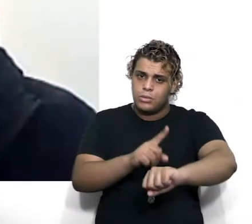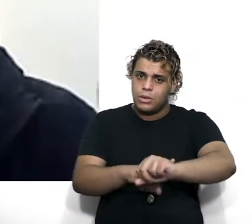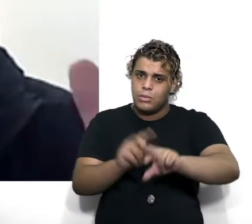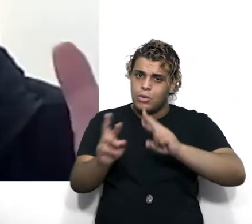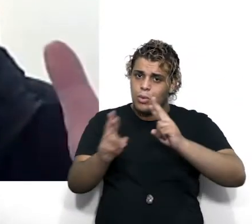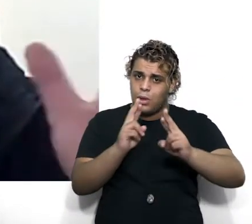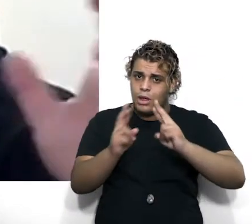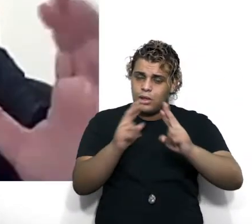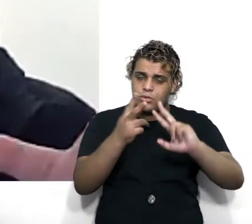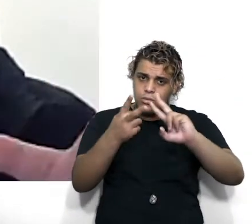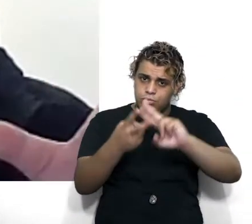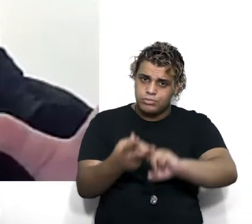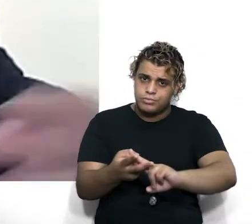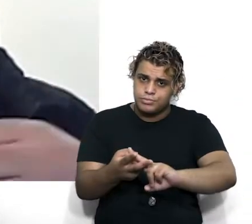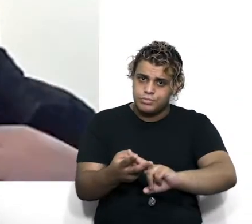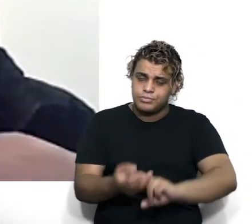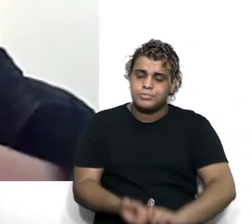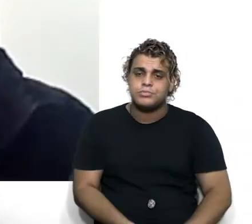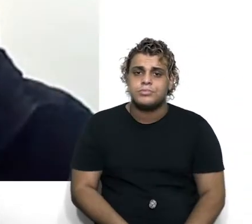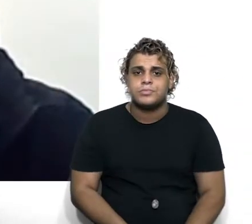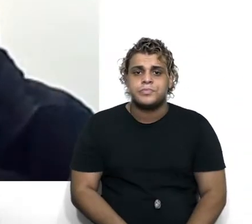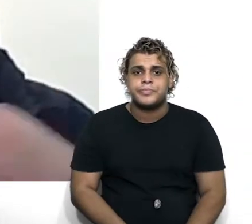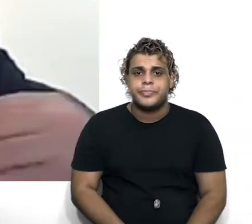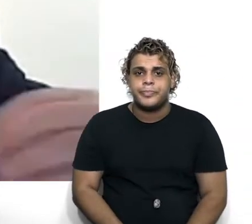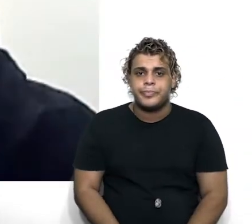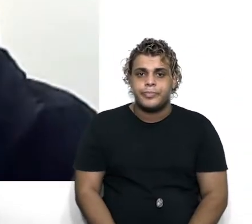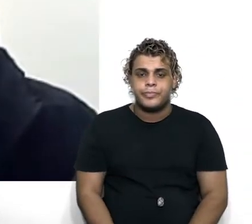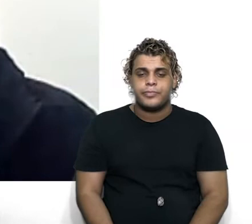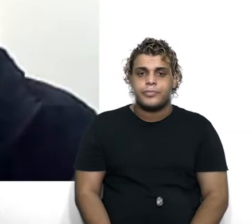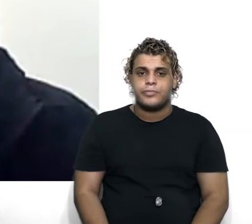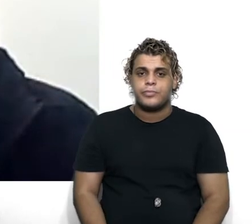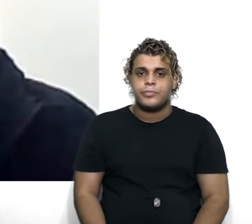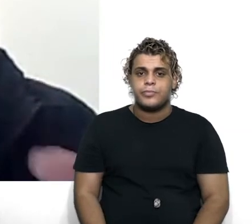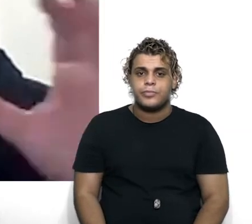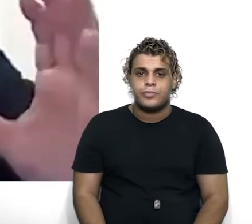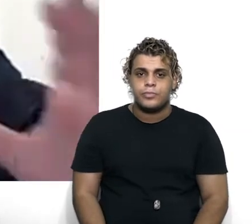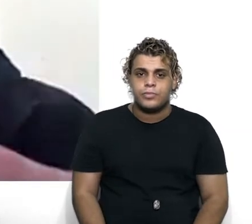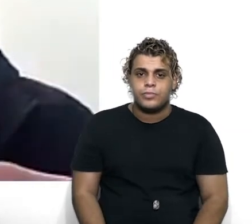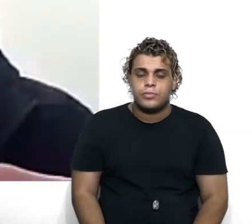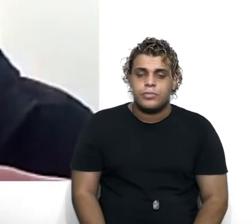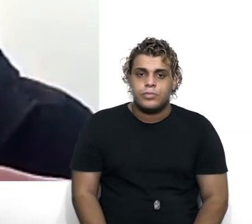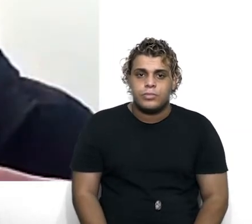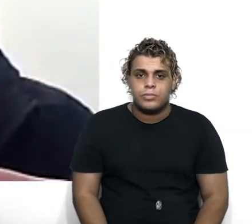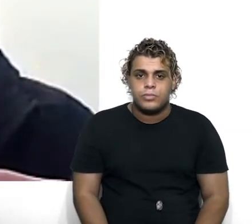confinamento. O que eu sinto que aconteceu comigo e se calhar com muitas pessoas é que